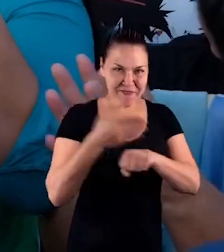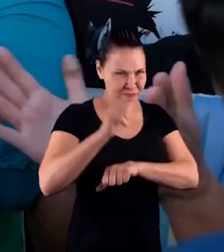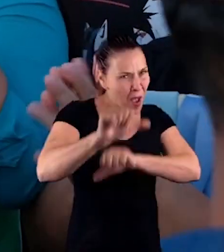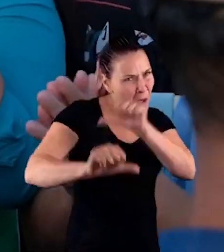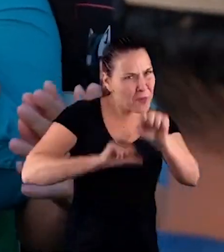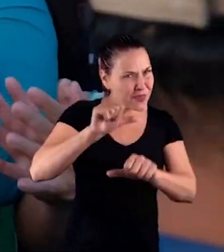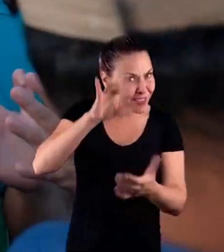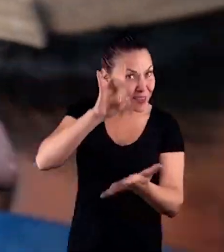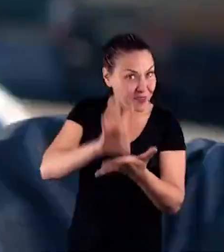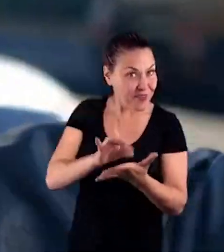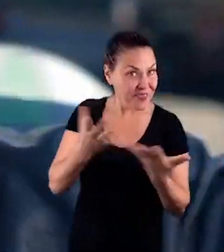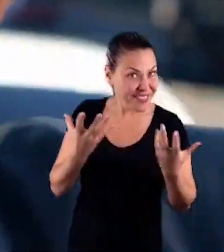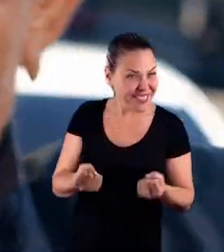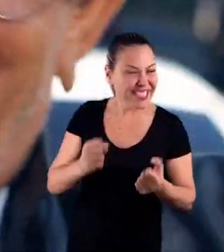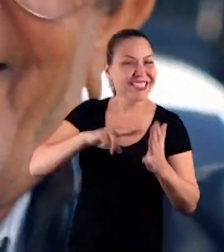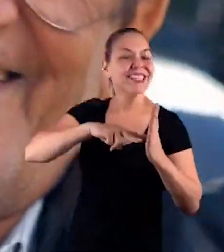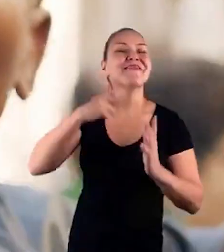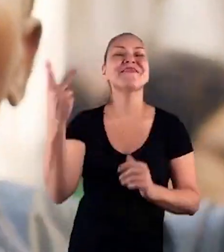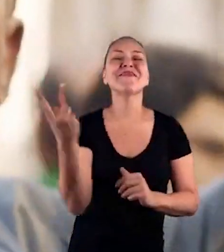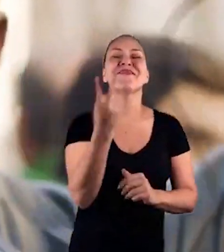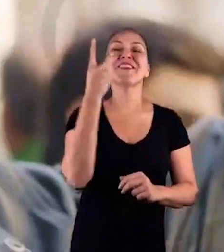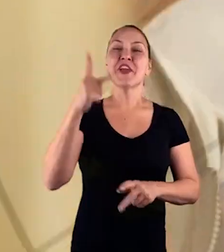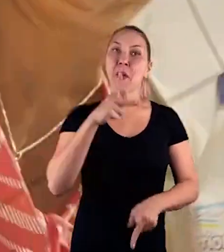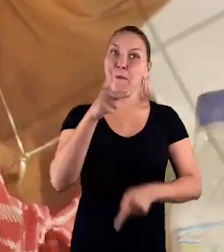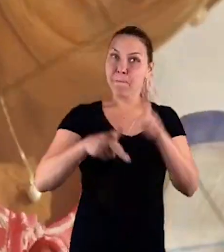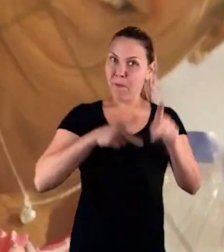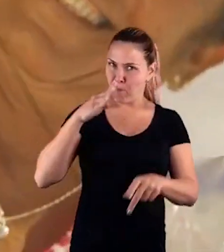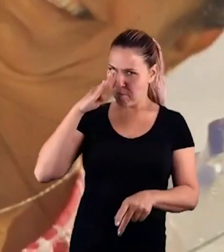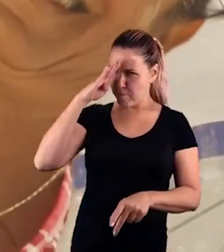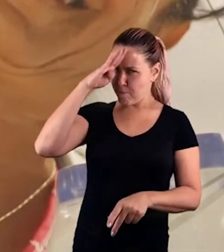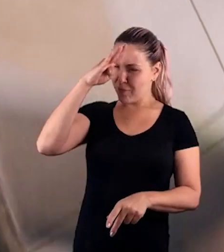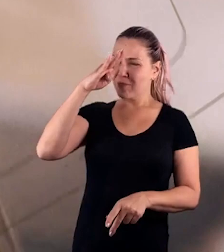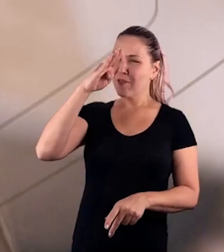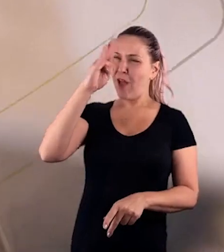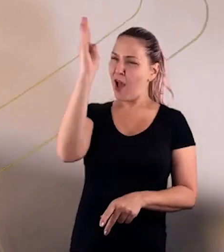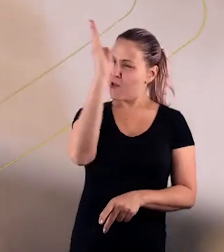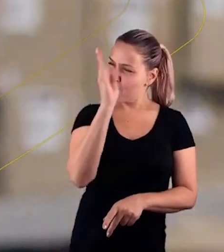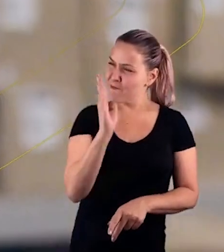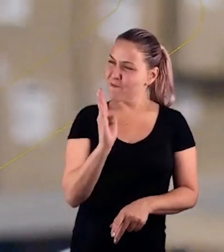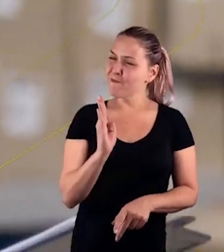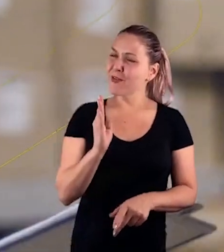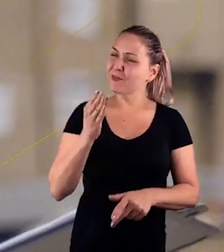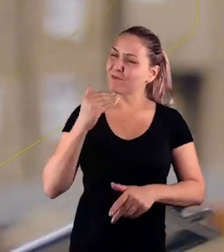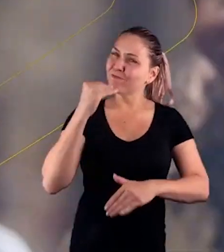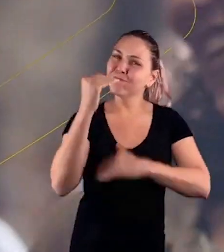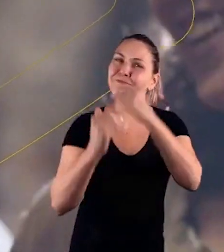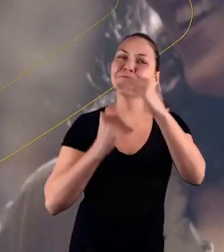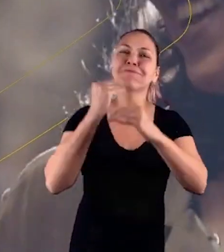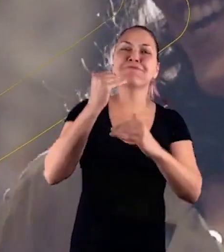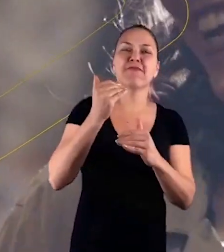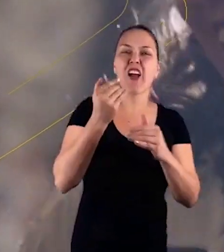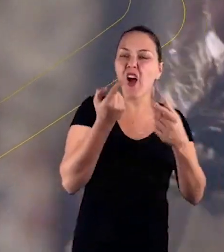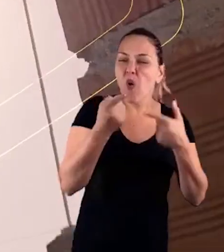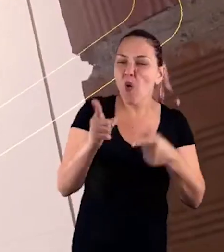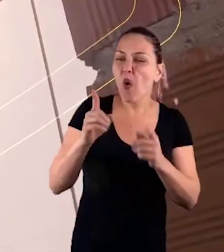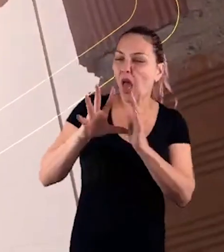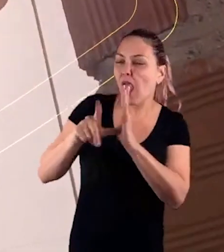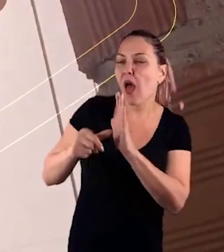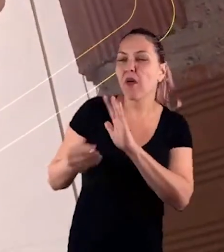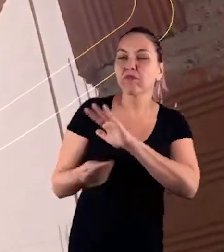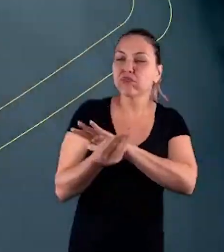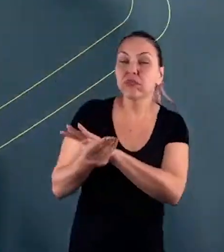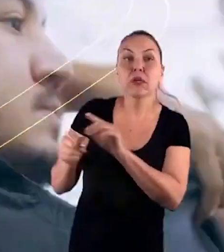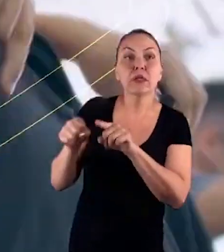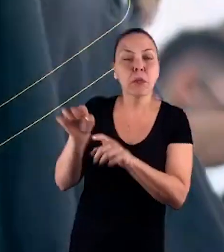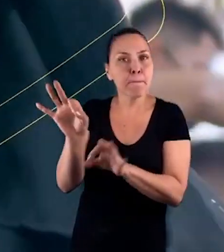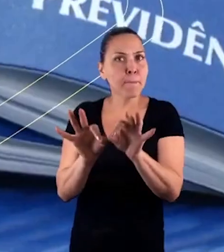para fazer parte da mudança. Vitória do povo. Com Bolsonaro, o Brasil retomou o crescimento, combatendo a corrupção e